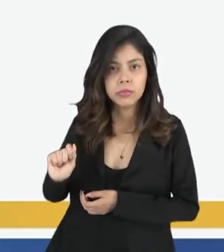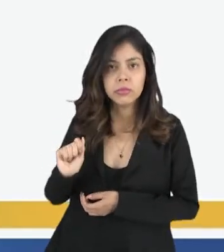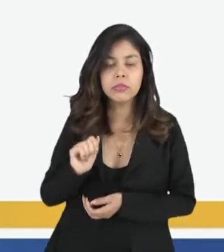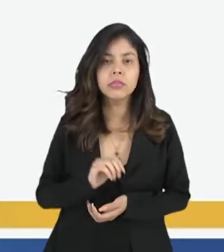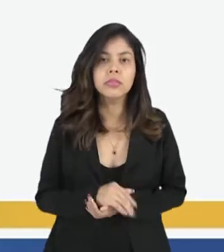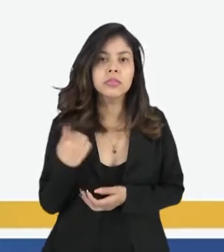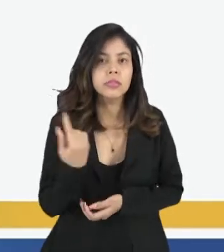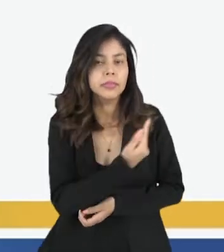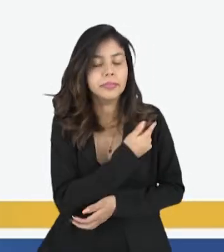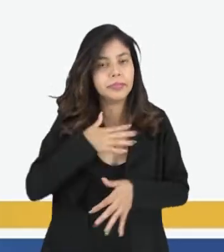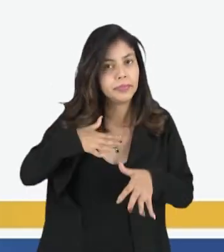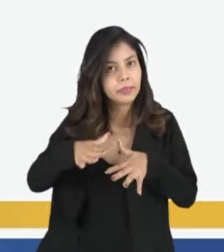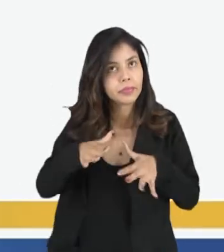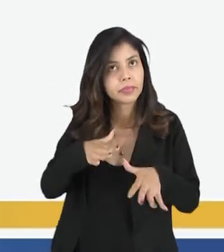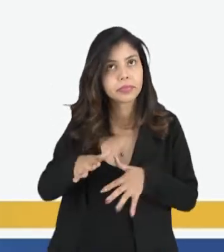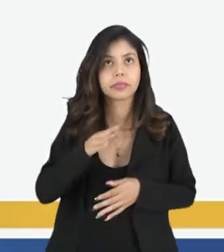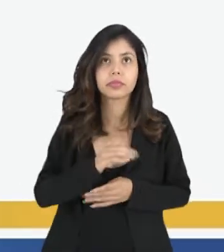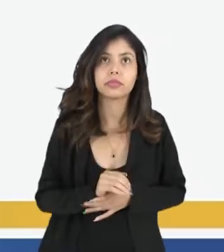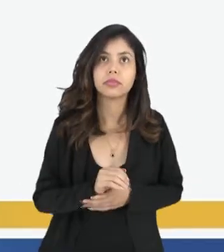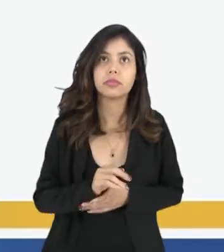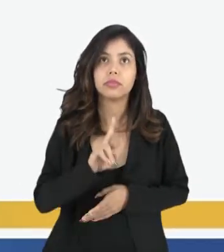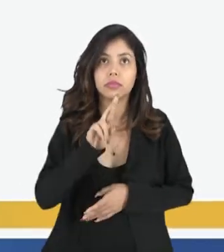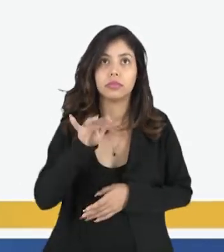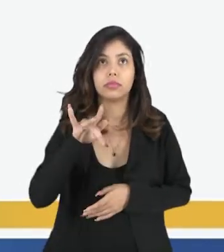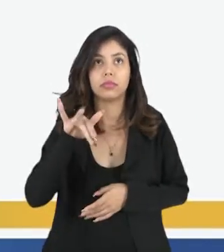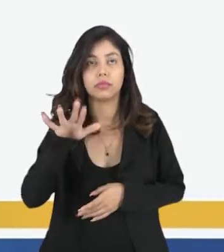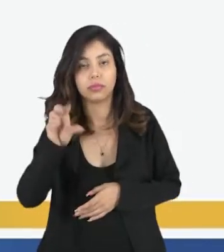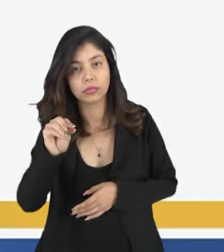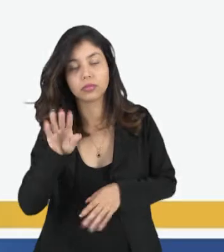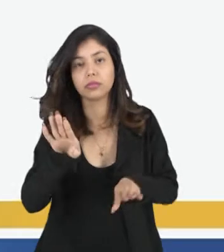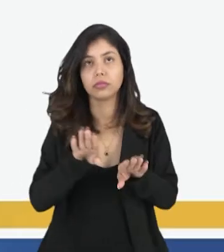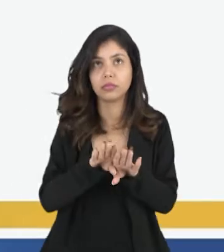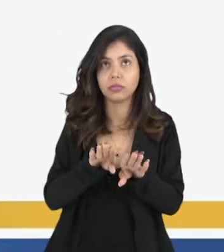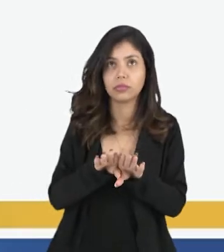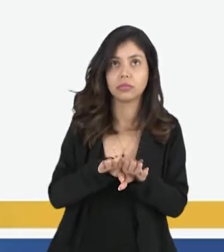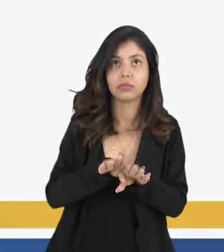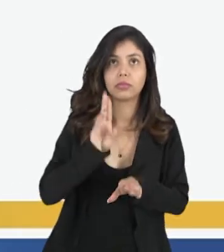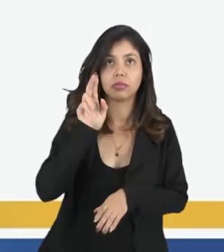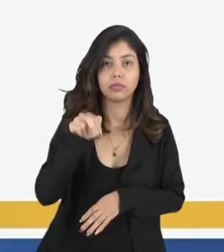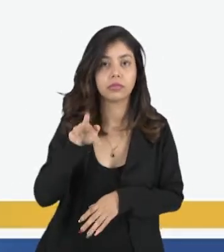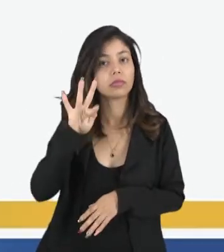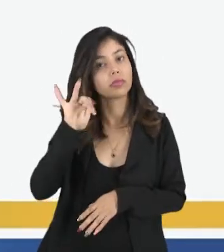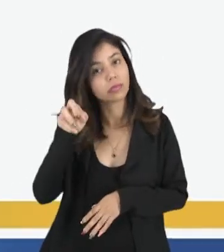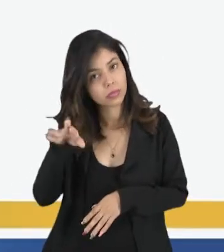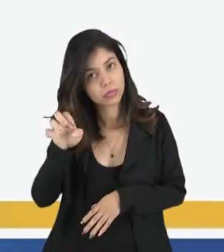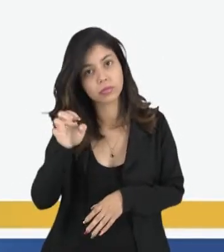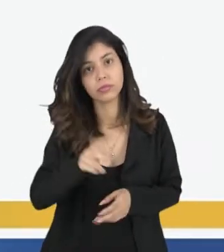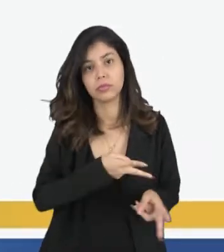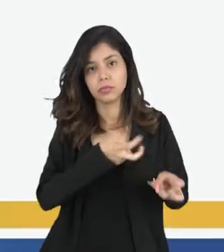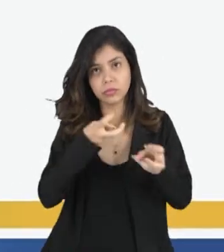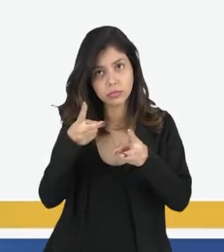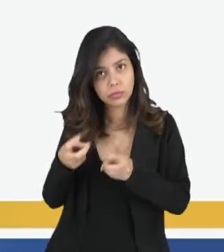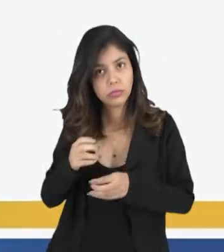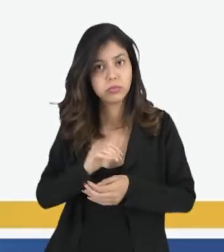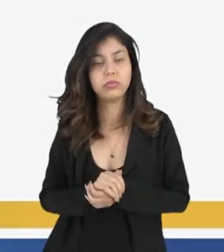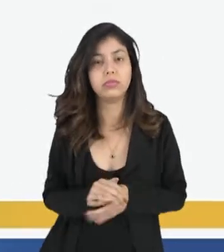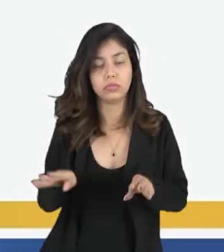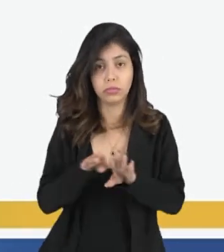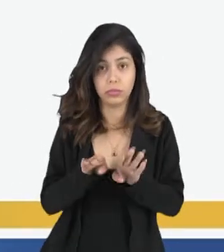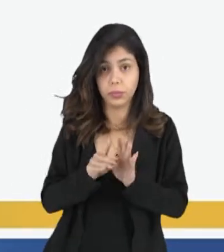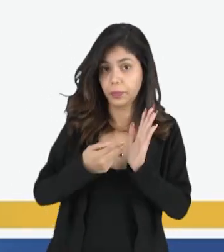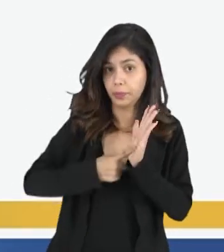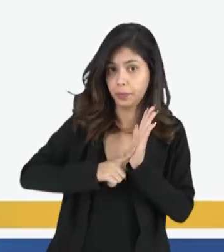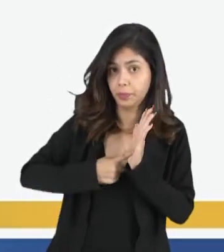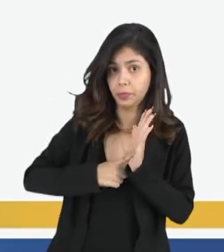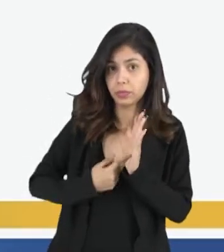vamos ter um movimento retilíneo e uniforme. Por quê? Você vai perceber que, tomando como ponto